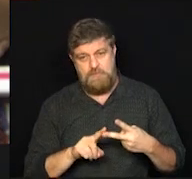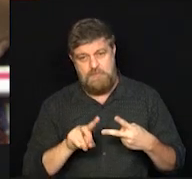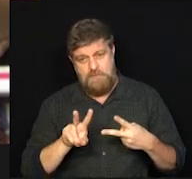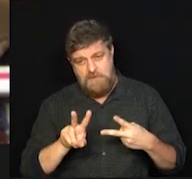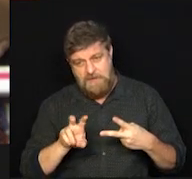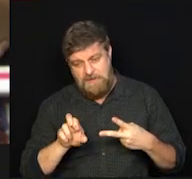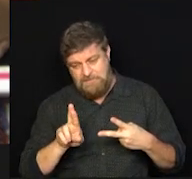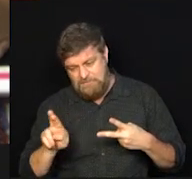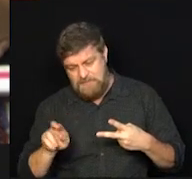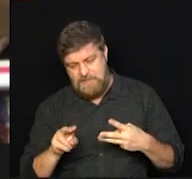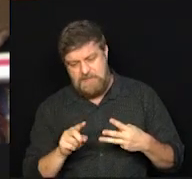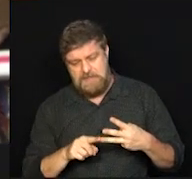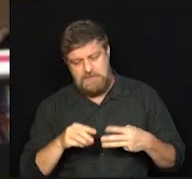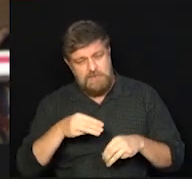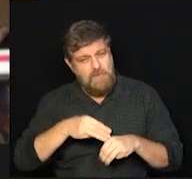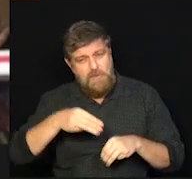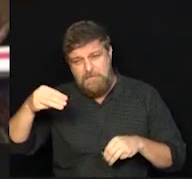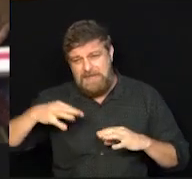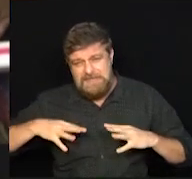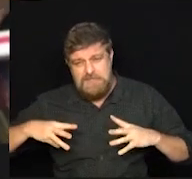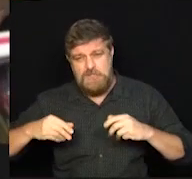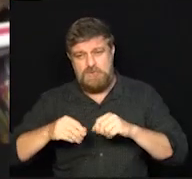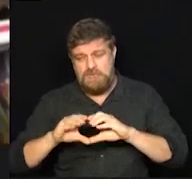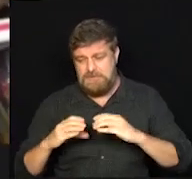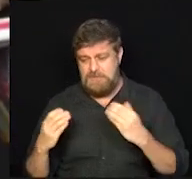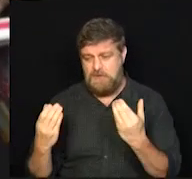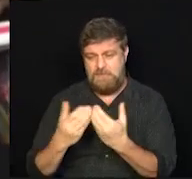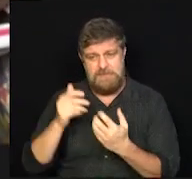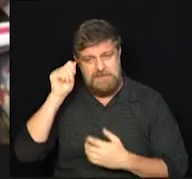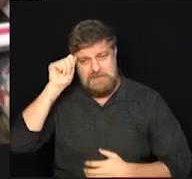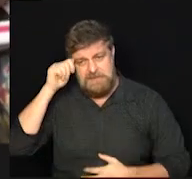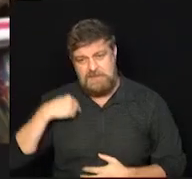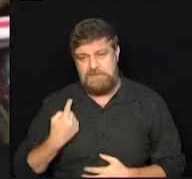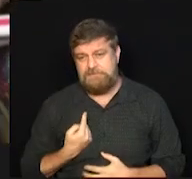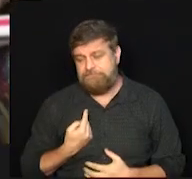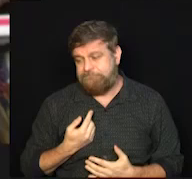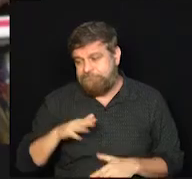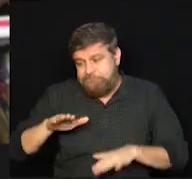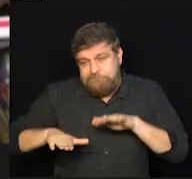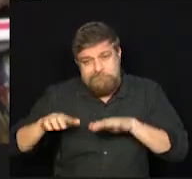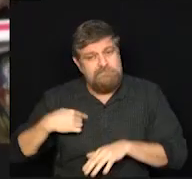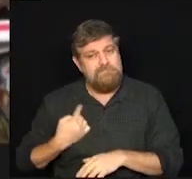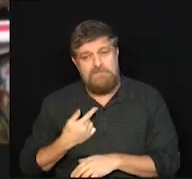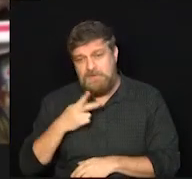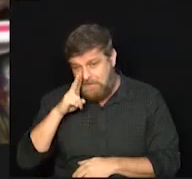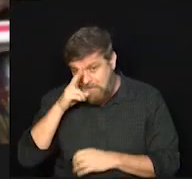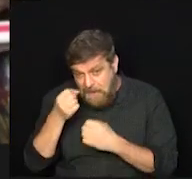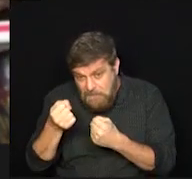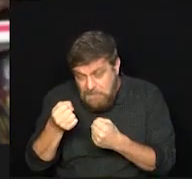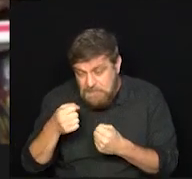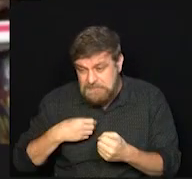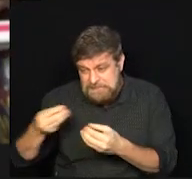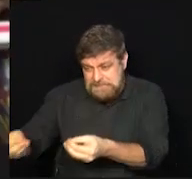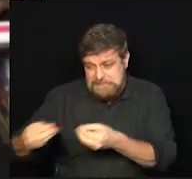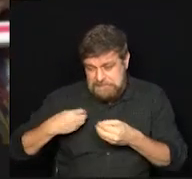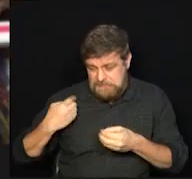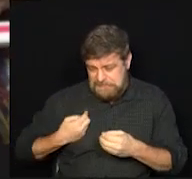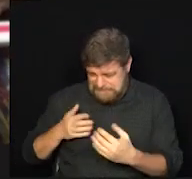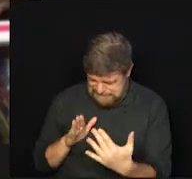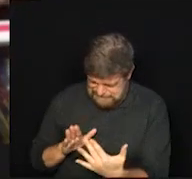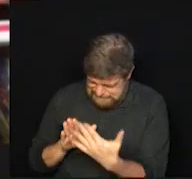e todos os mestres ficou com essa comunidade Talvez nós não tivéssemos também força e coragem para